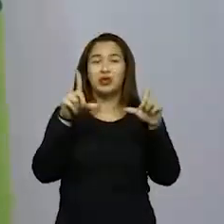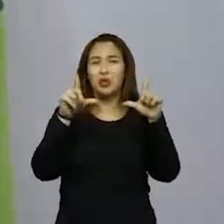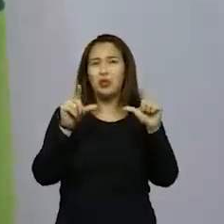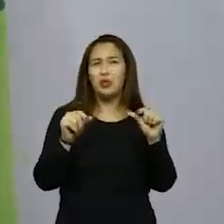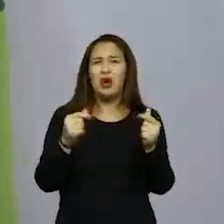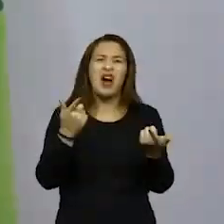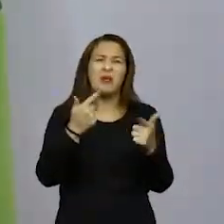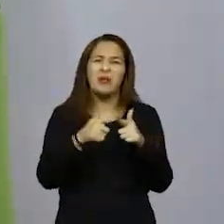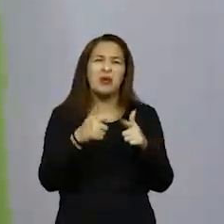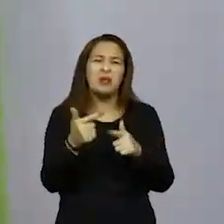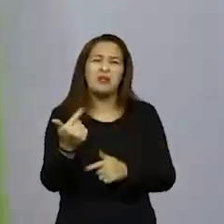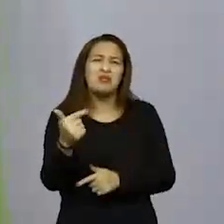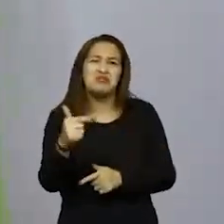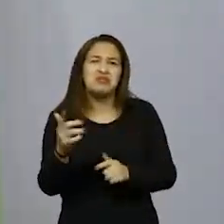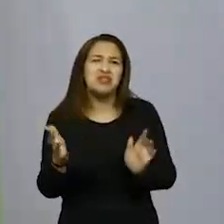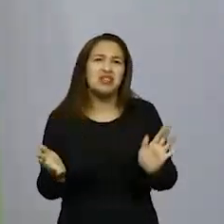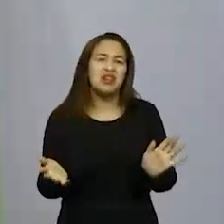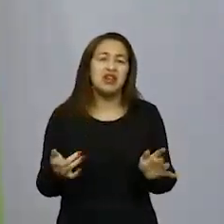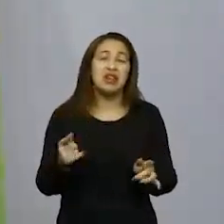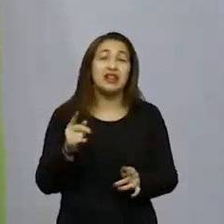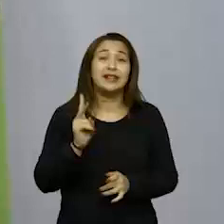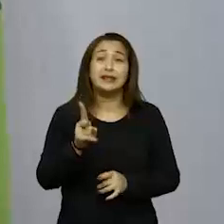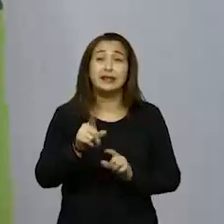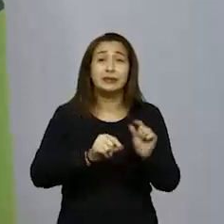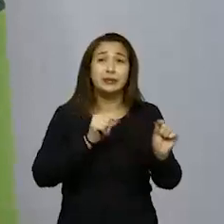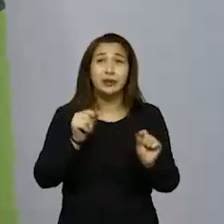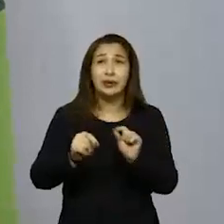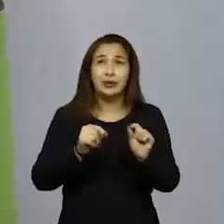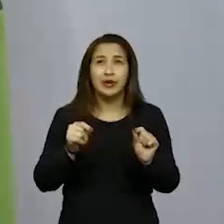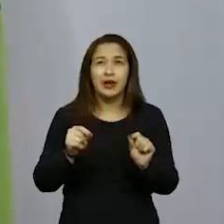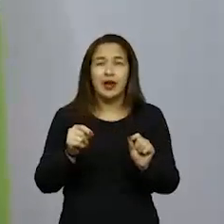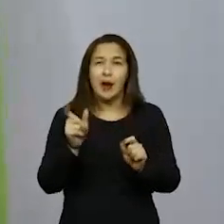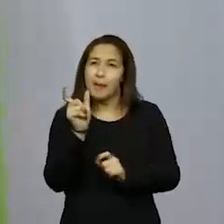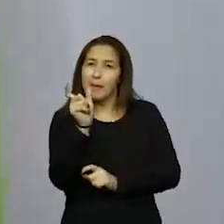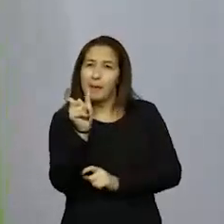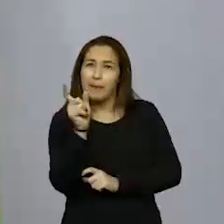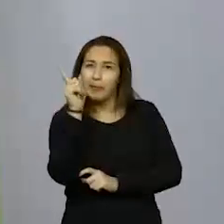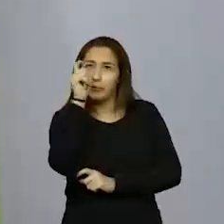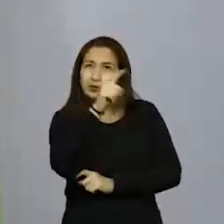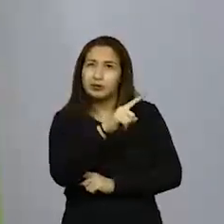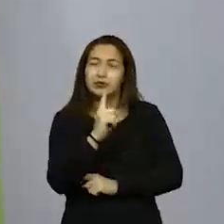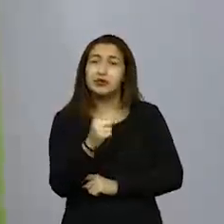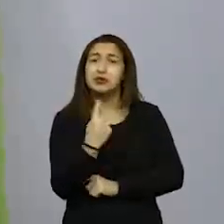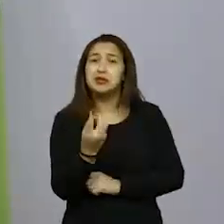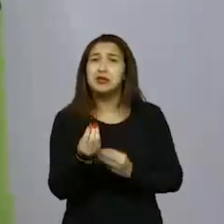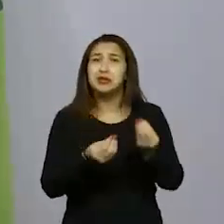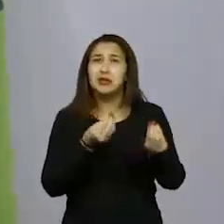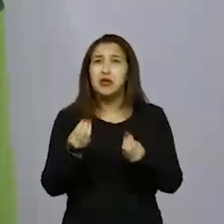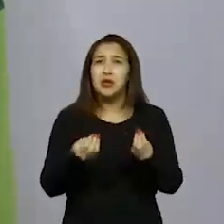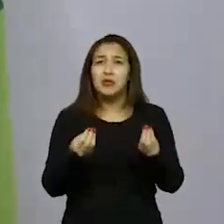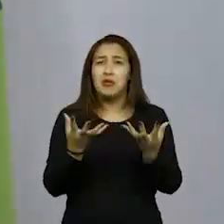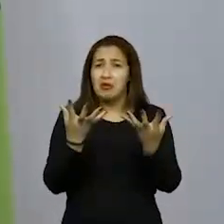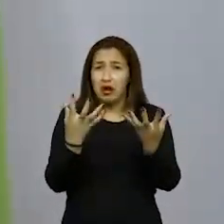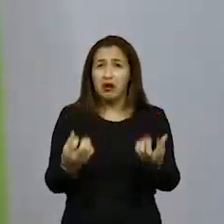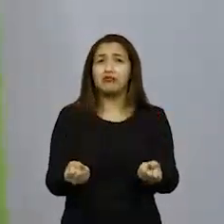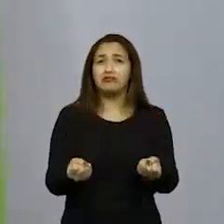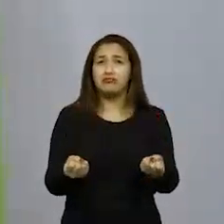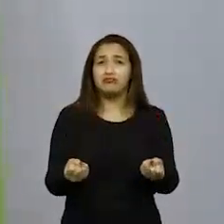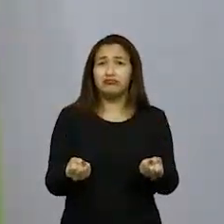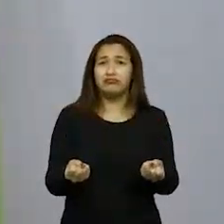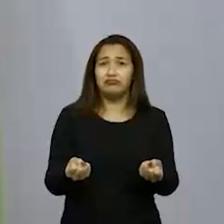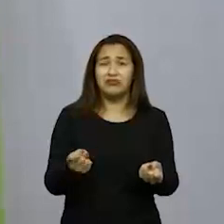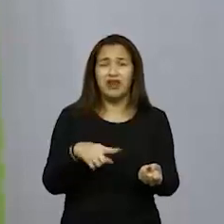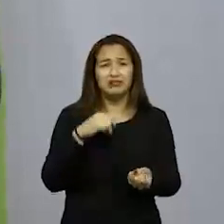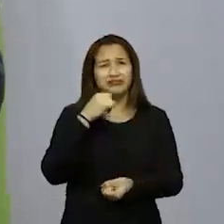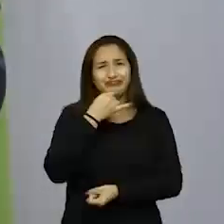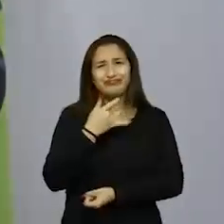nós como a palavra é até difícil, nós tornamos isso aceitável. É tão